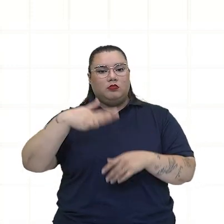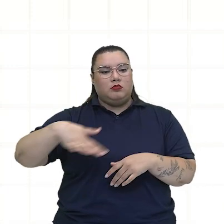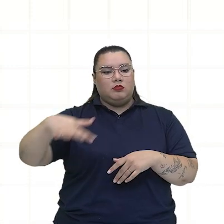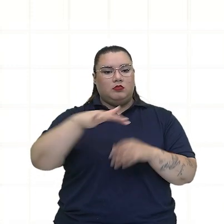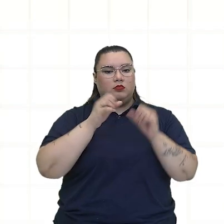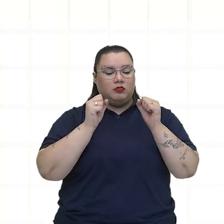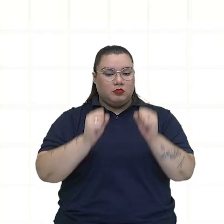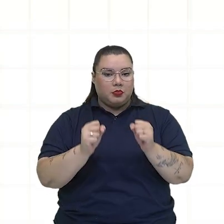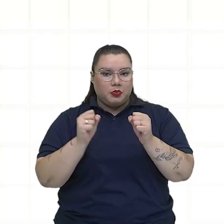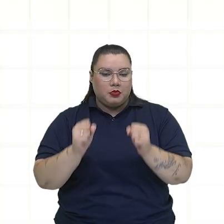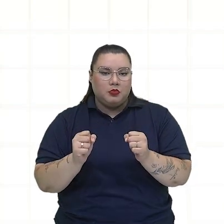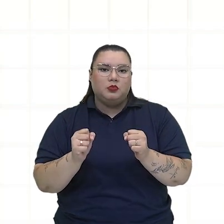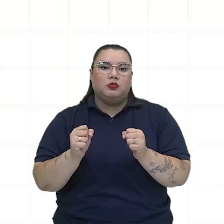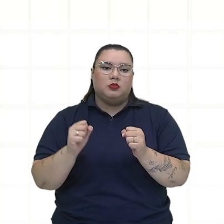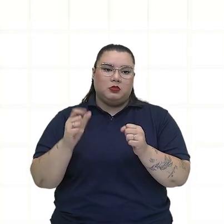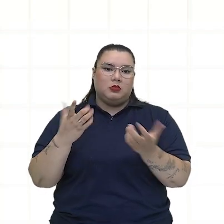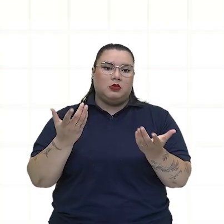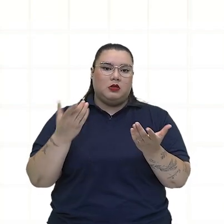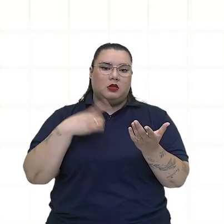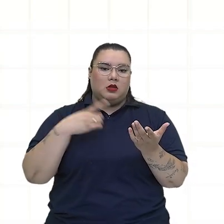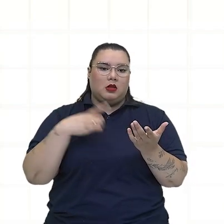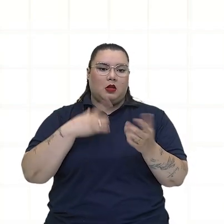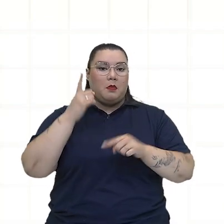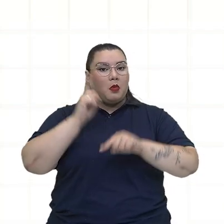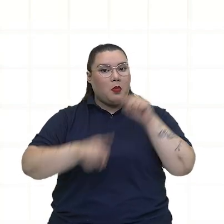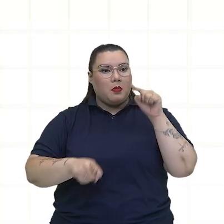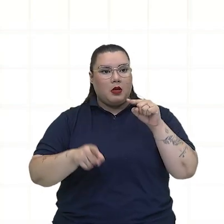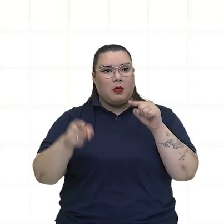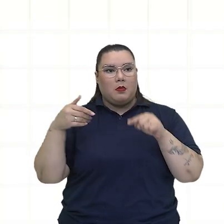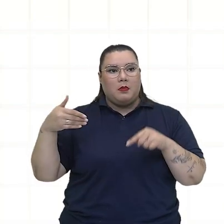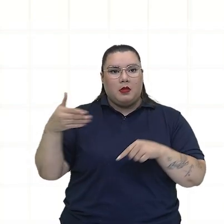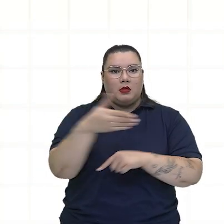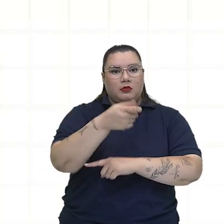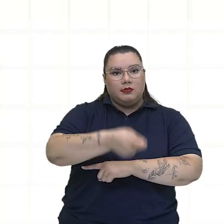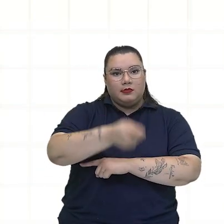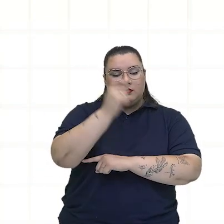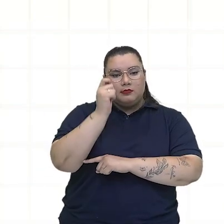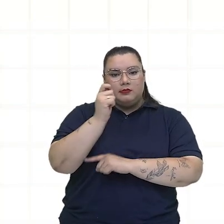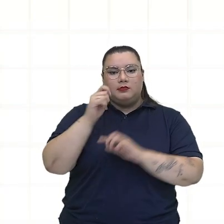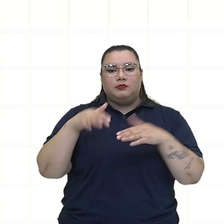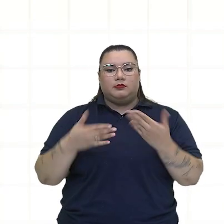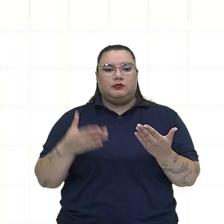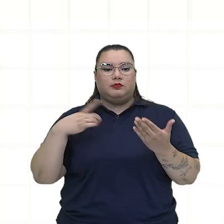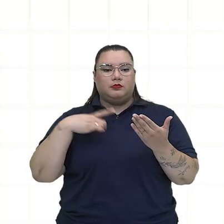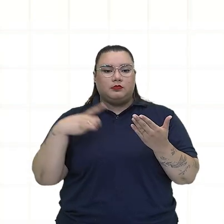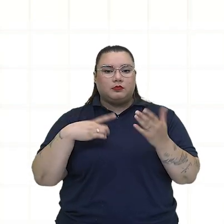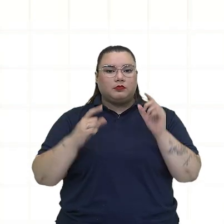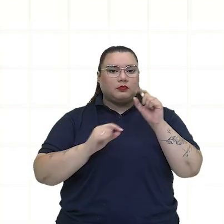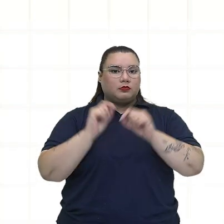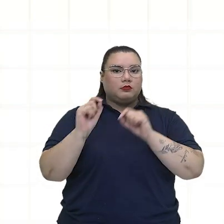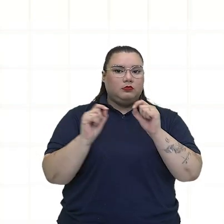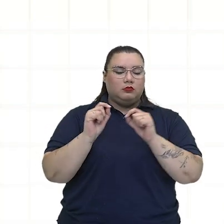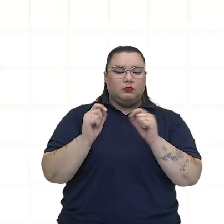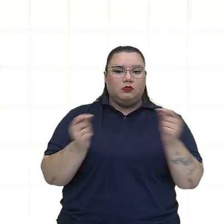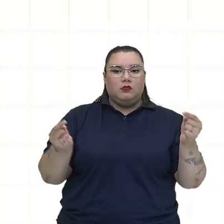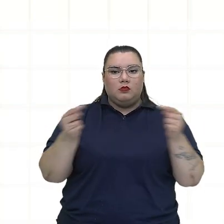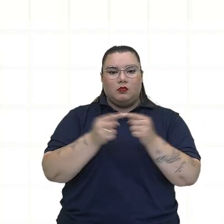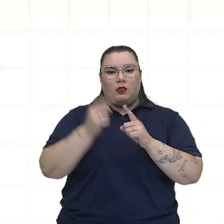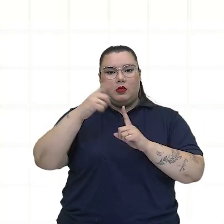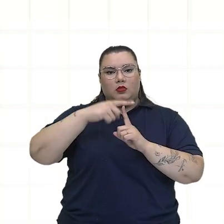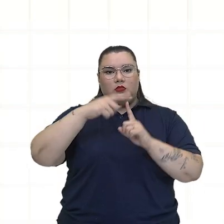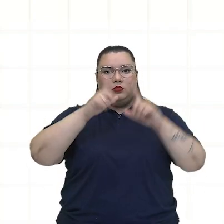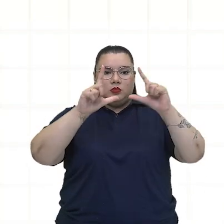estão retirando, estão sendo proibidos de executar a sua atividade, tendo então uma forma